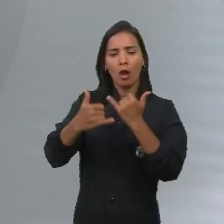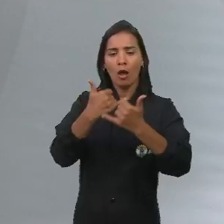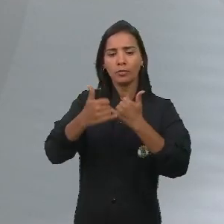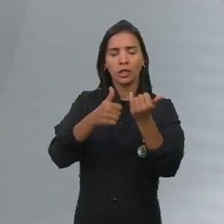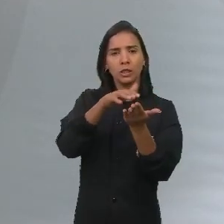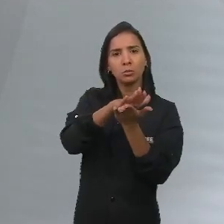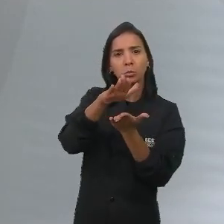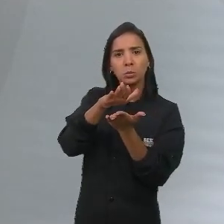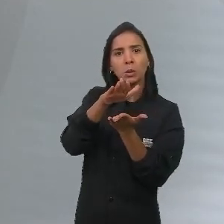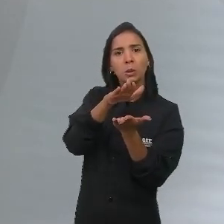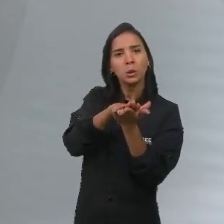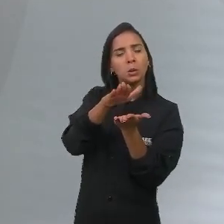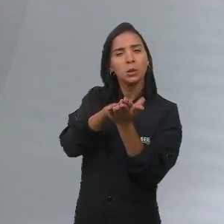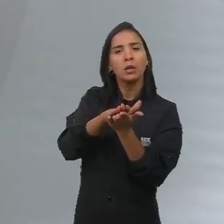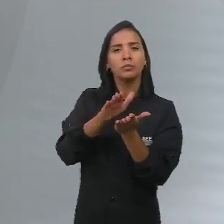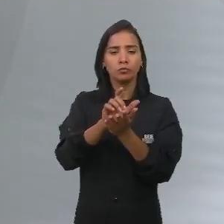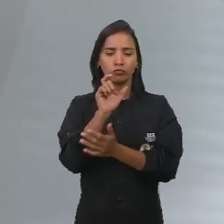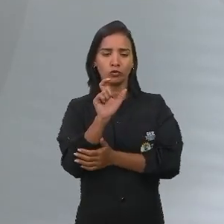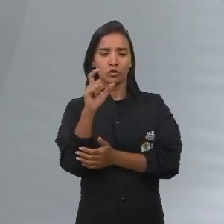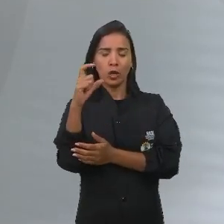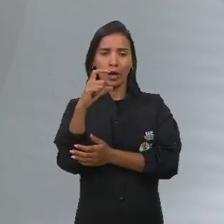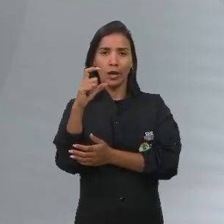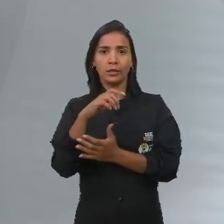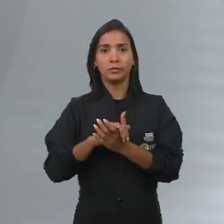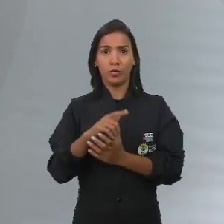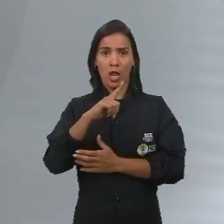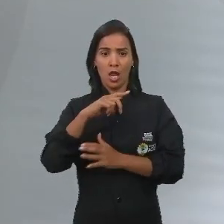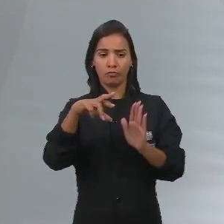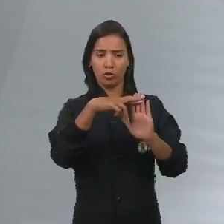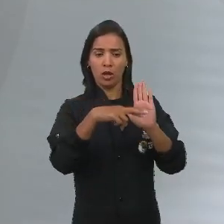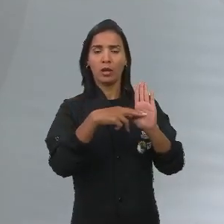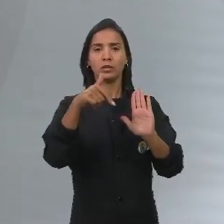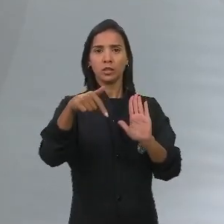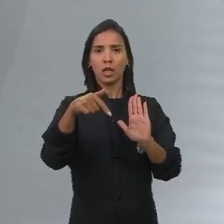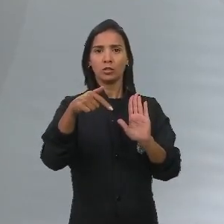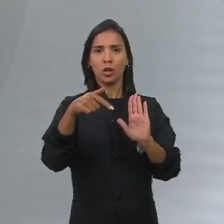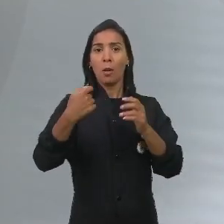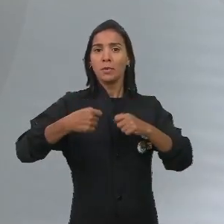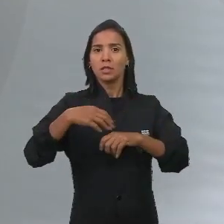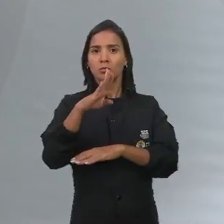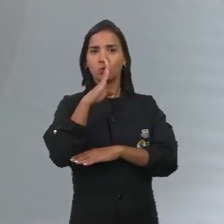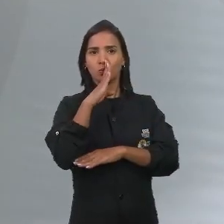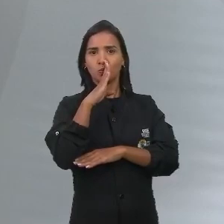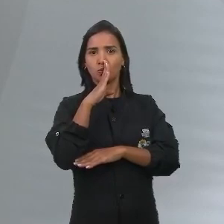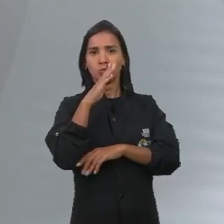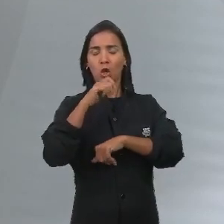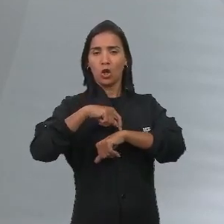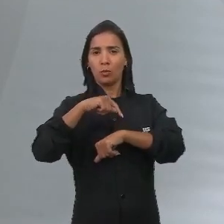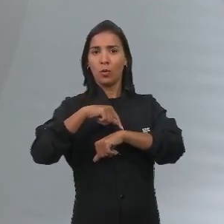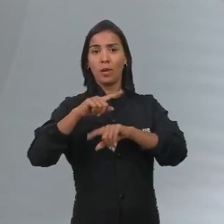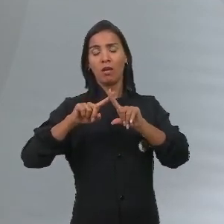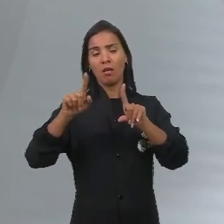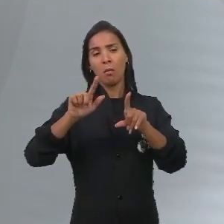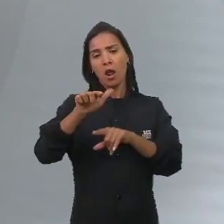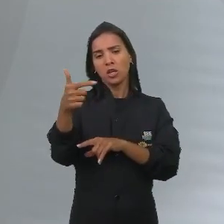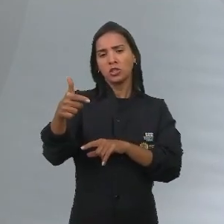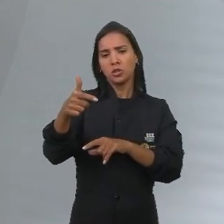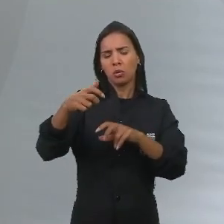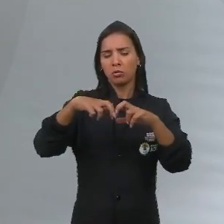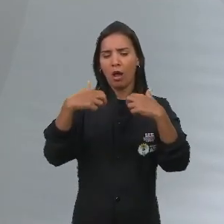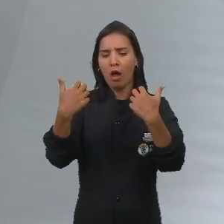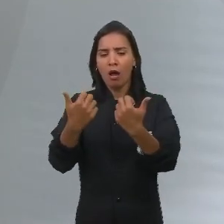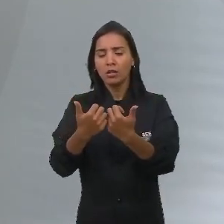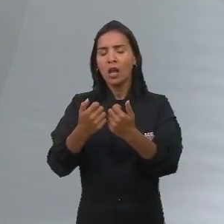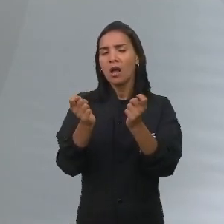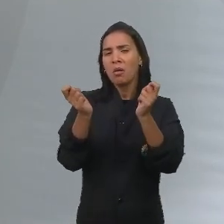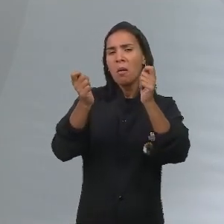pessoas tem a regra do 7. No 7 faz silêncio. Mas já em outras rodadas não necessariamente precisa